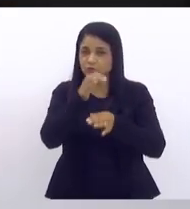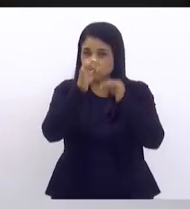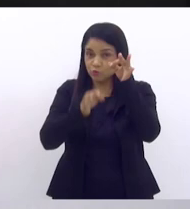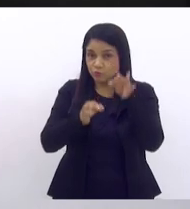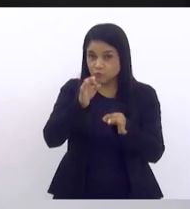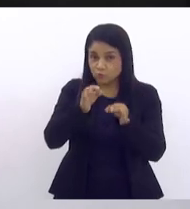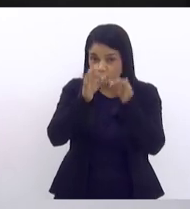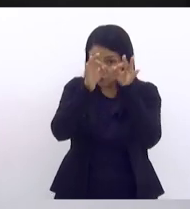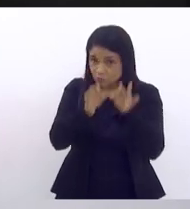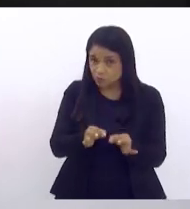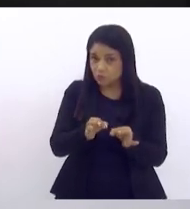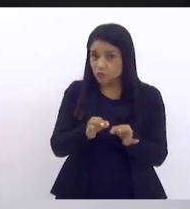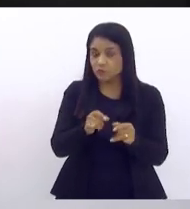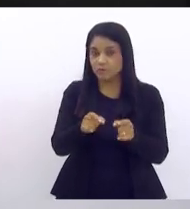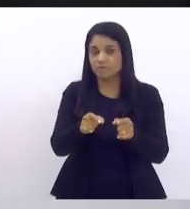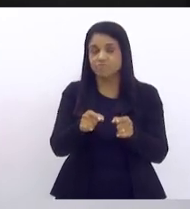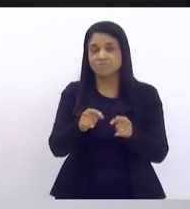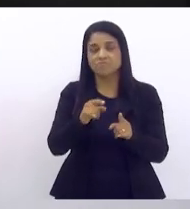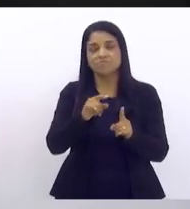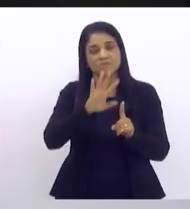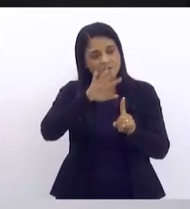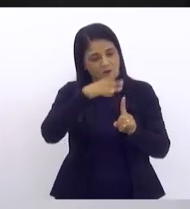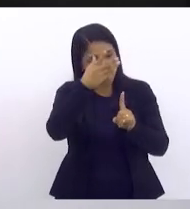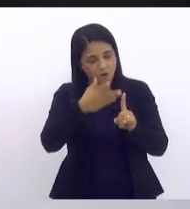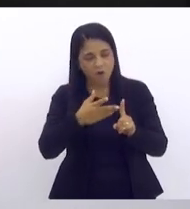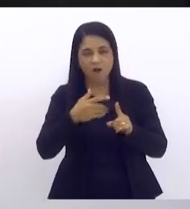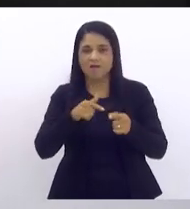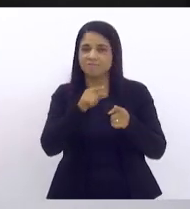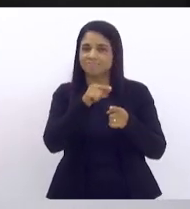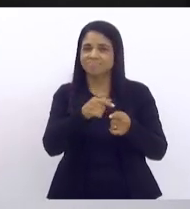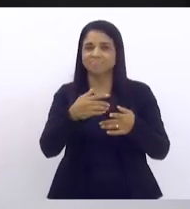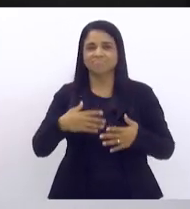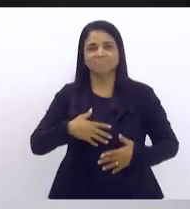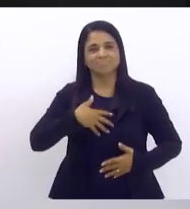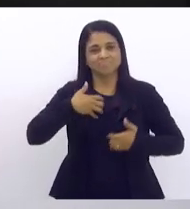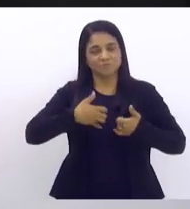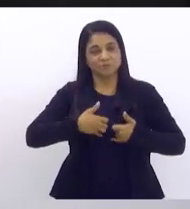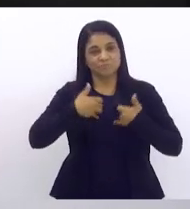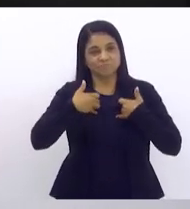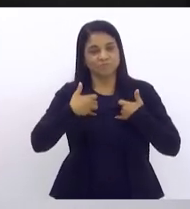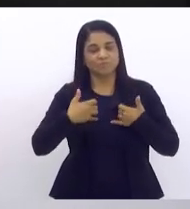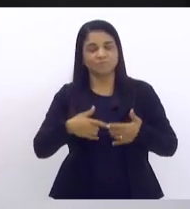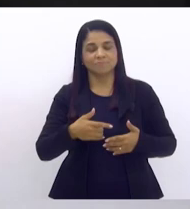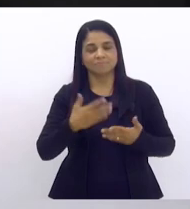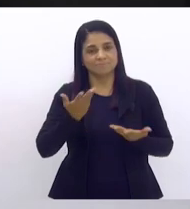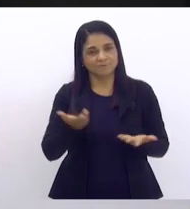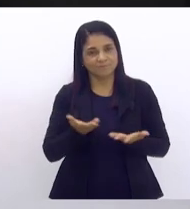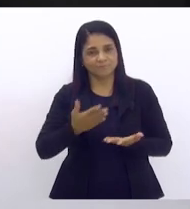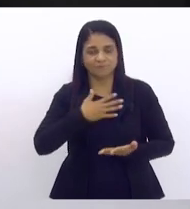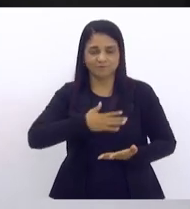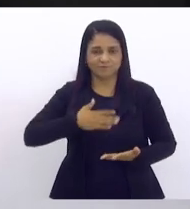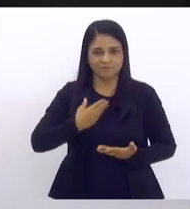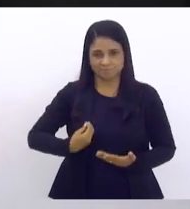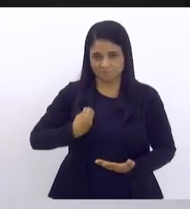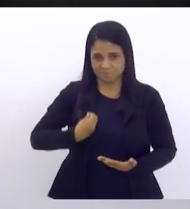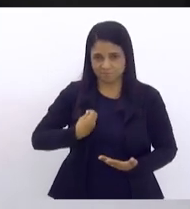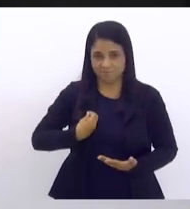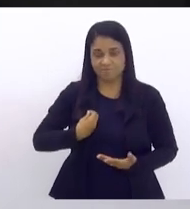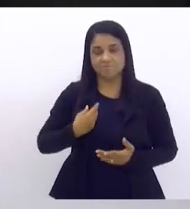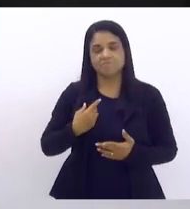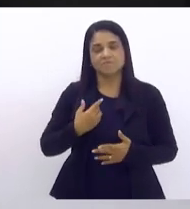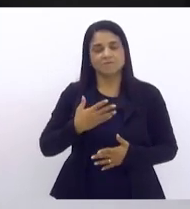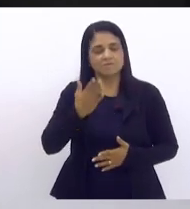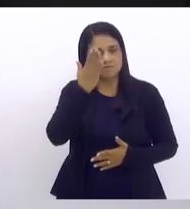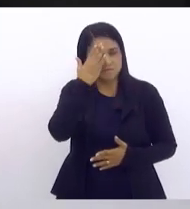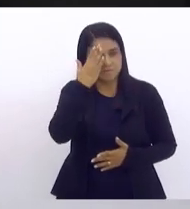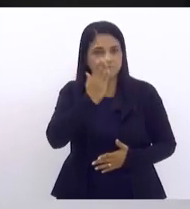justo, e nos honra muito ter a sua presença, e eu tenho certeza que ele, no seu coração, gostaria muito de estar conosco.